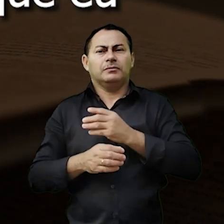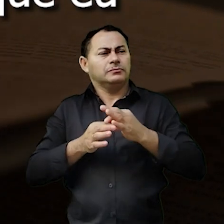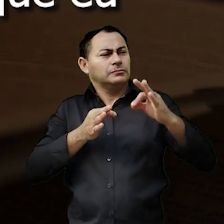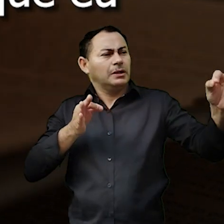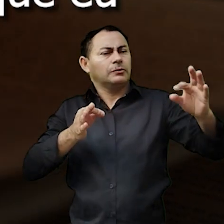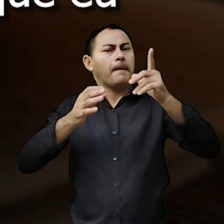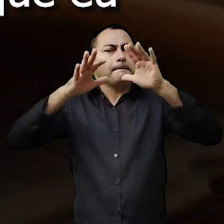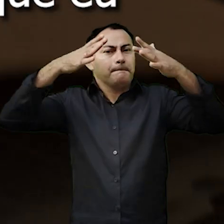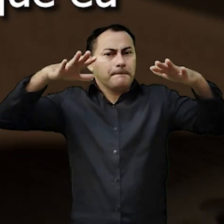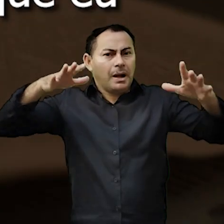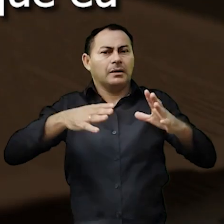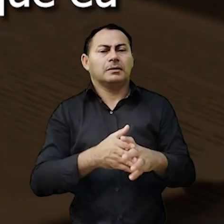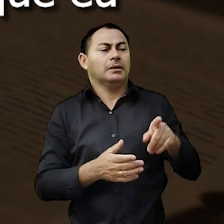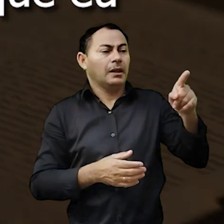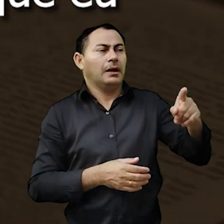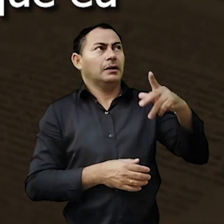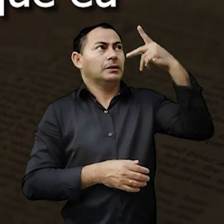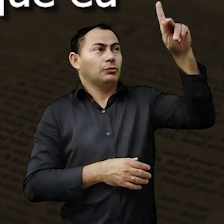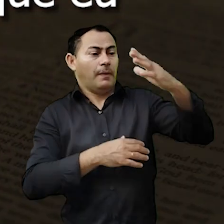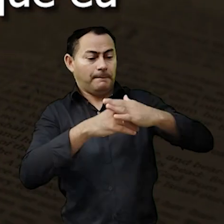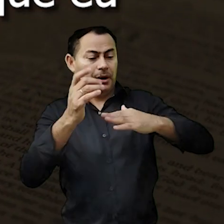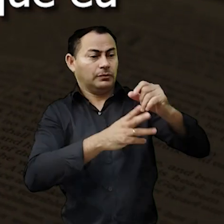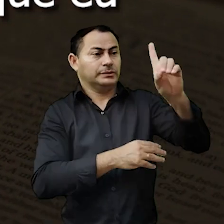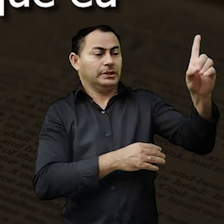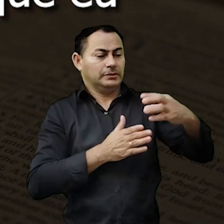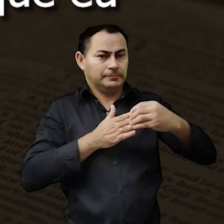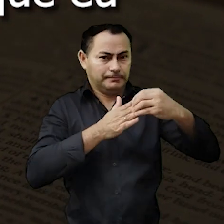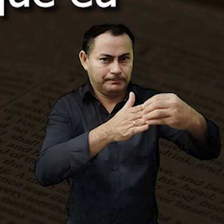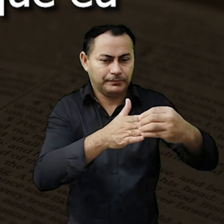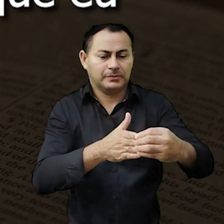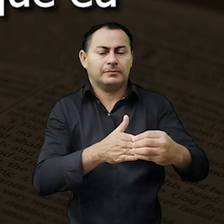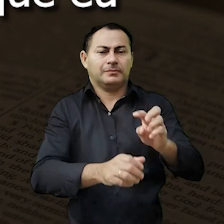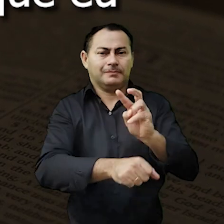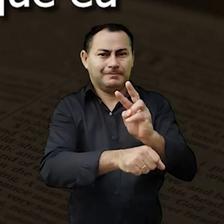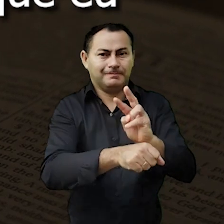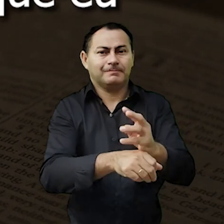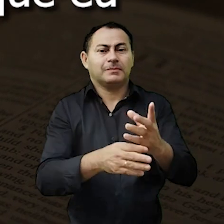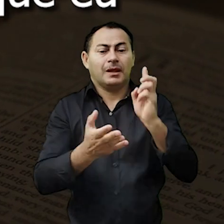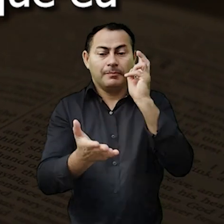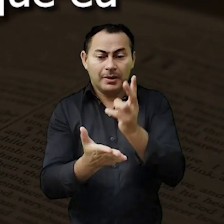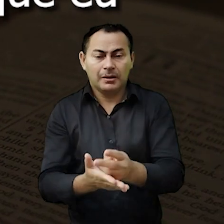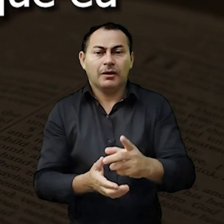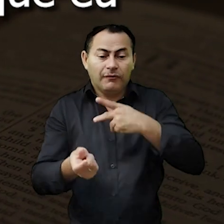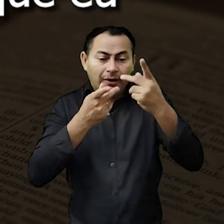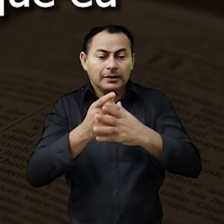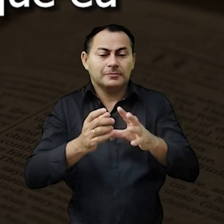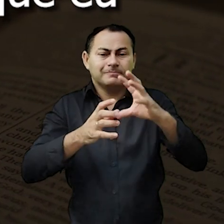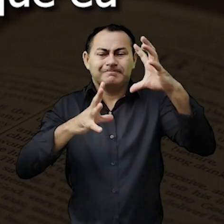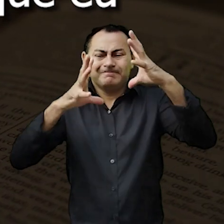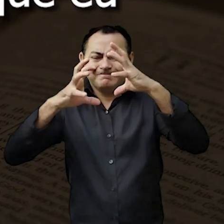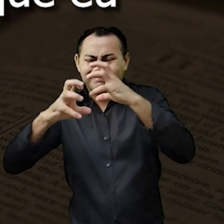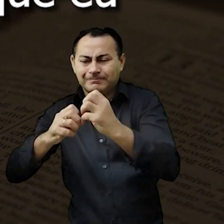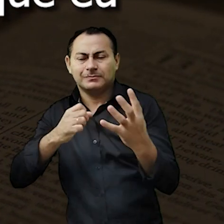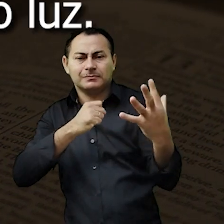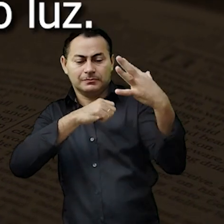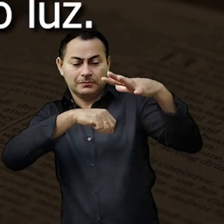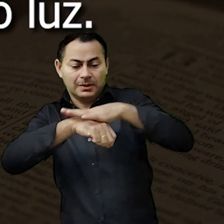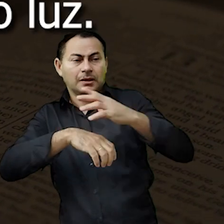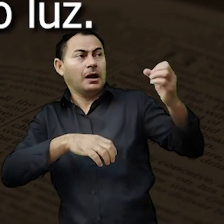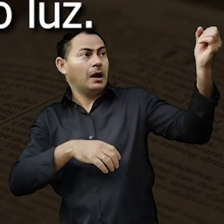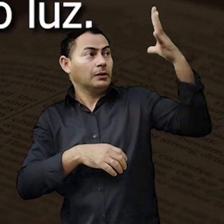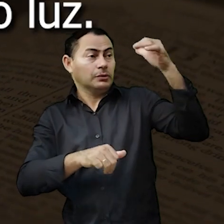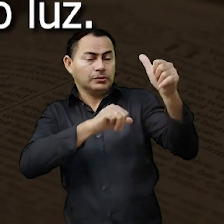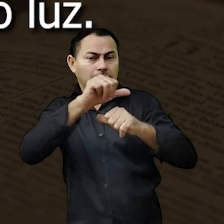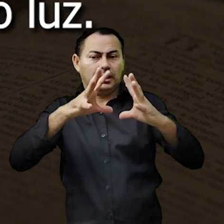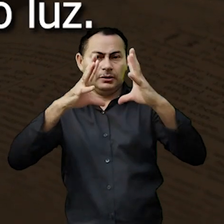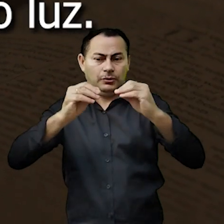na extremidade do mar, mesmo ali a tua mão direita me guiará e me susterá. Mesmo que eu diga que as trevas me encobrirão e que a